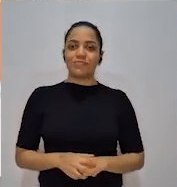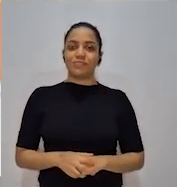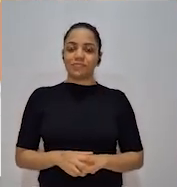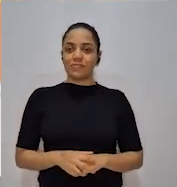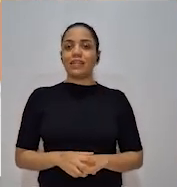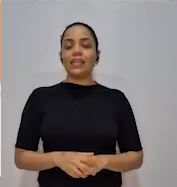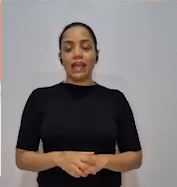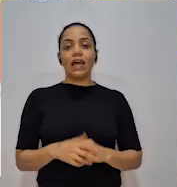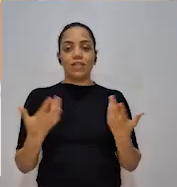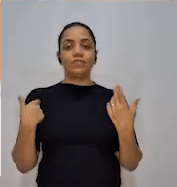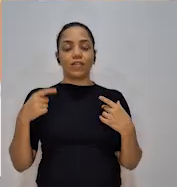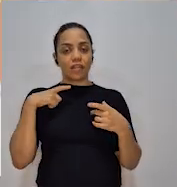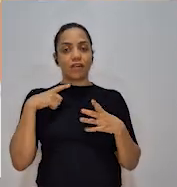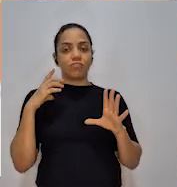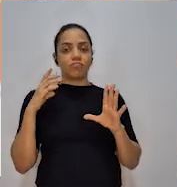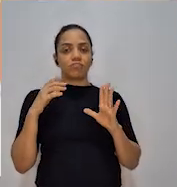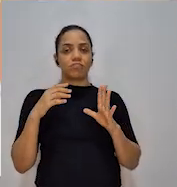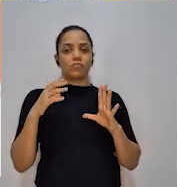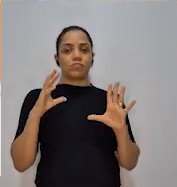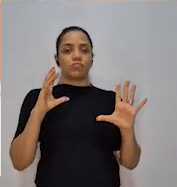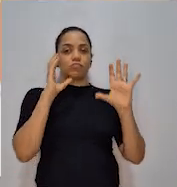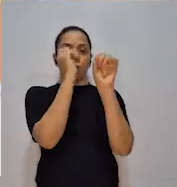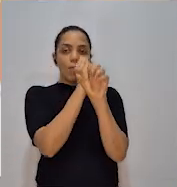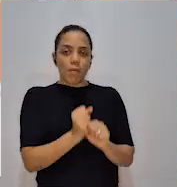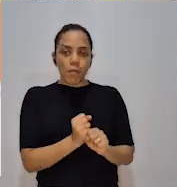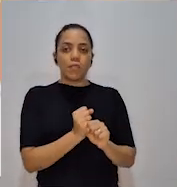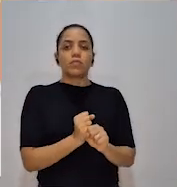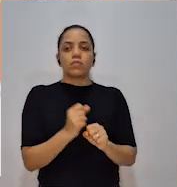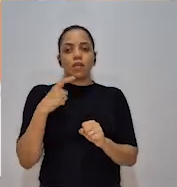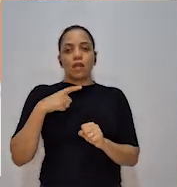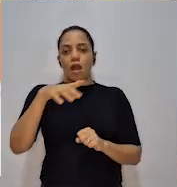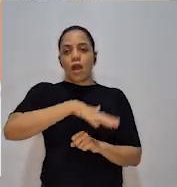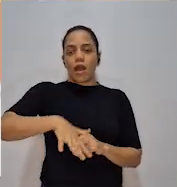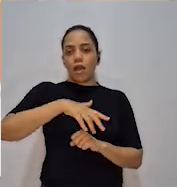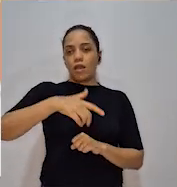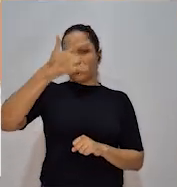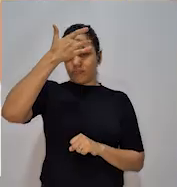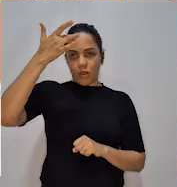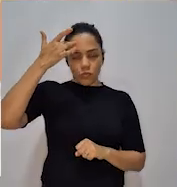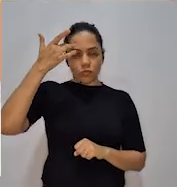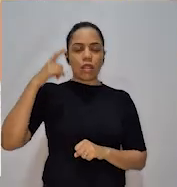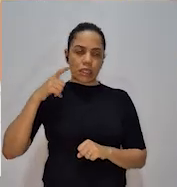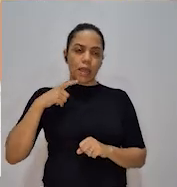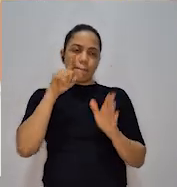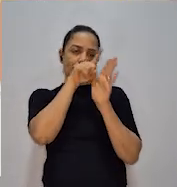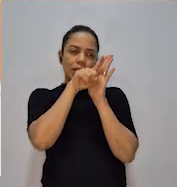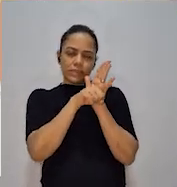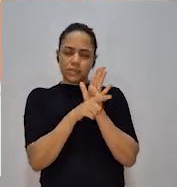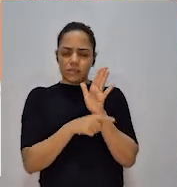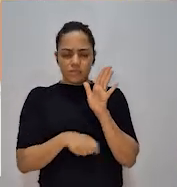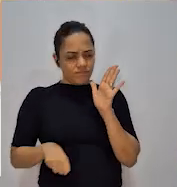são muitos os dados, né? Especialmente dados relacionados à saúde mental, dados relacionados à temática